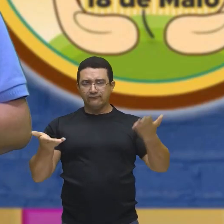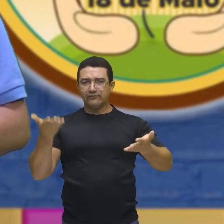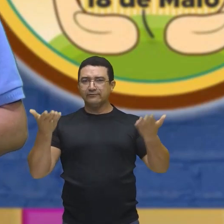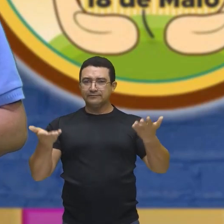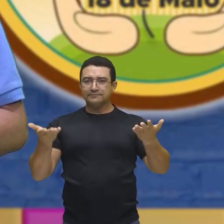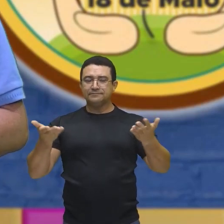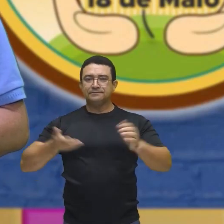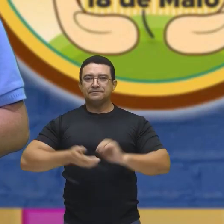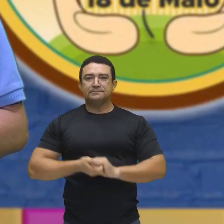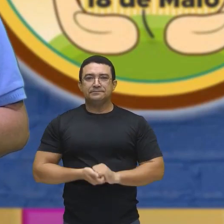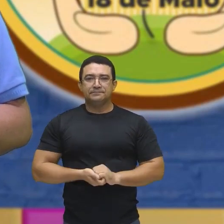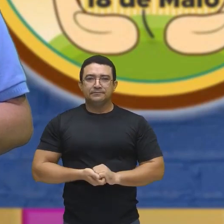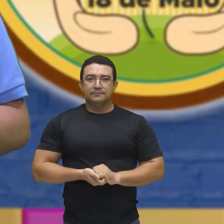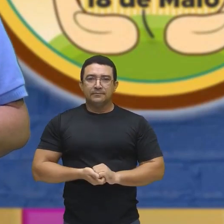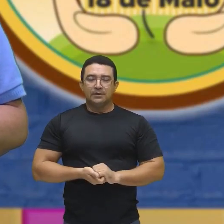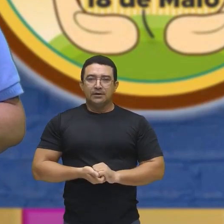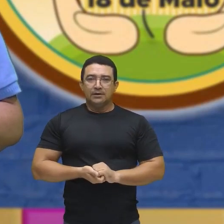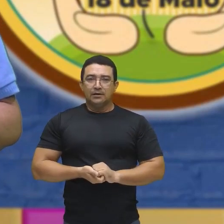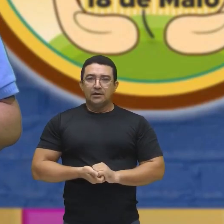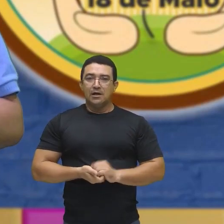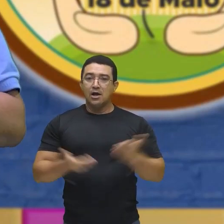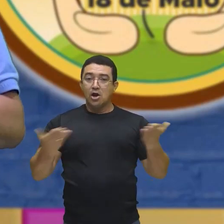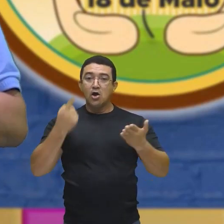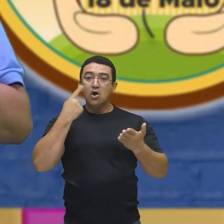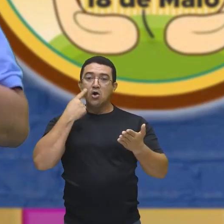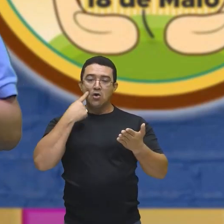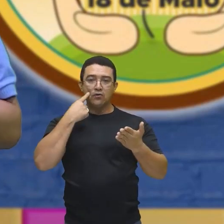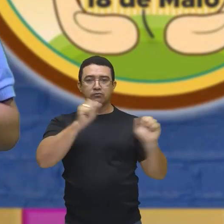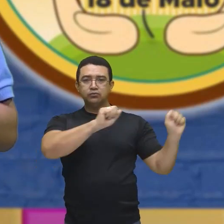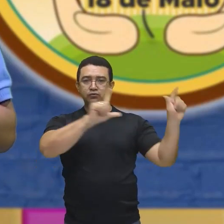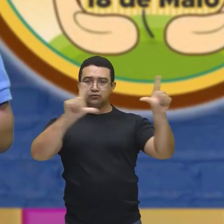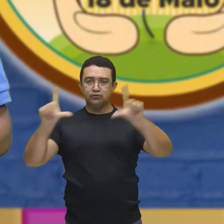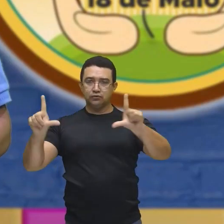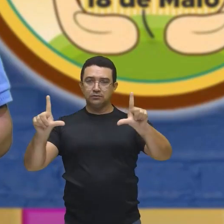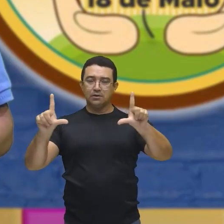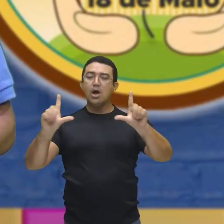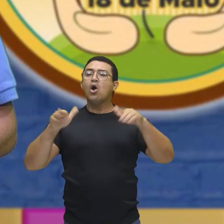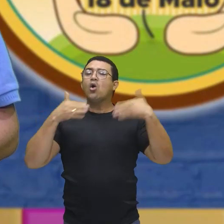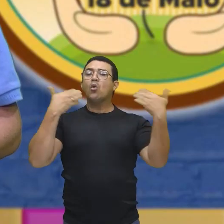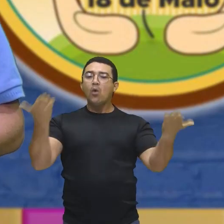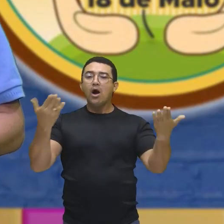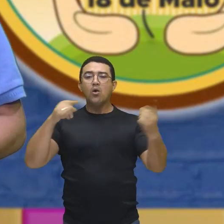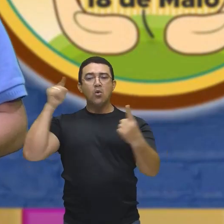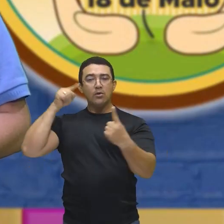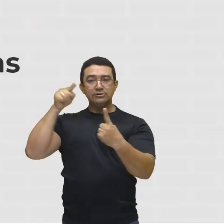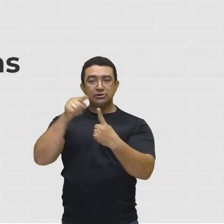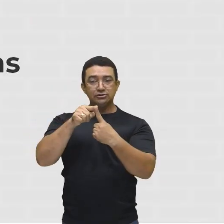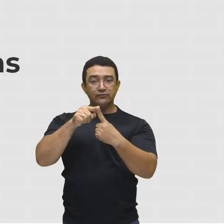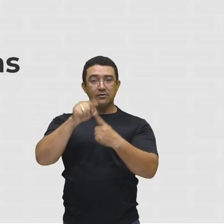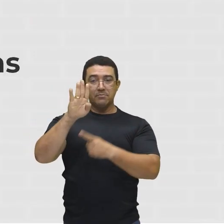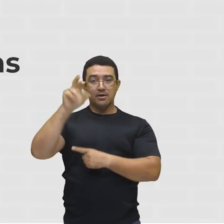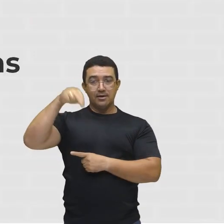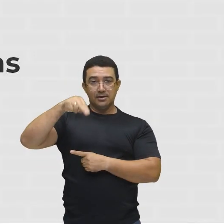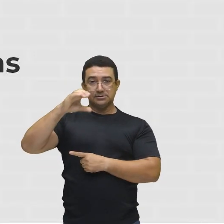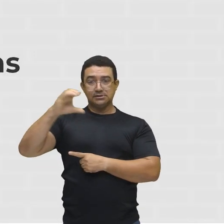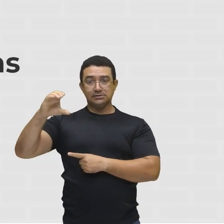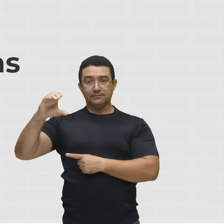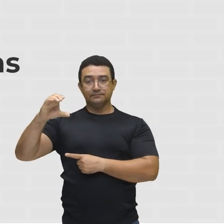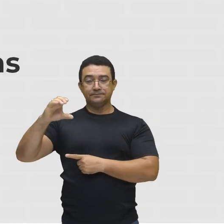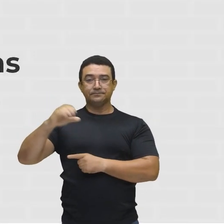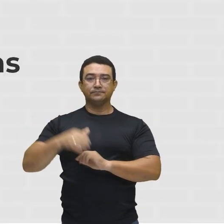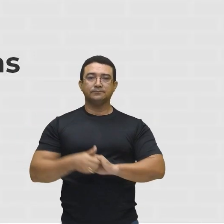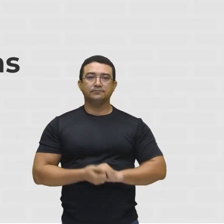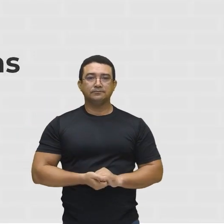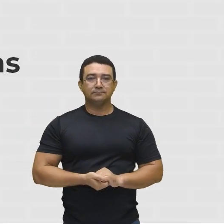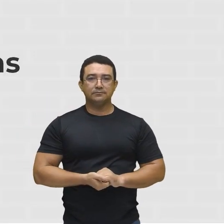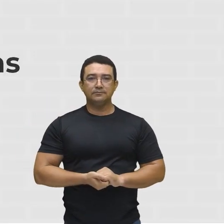dimensão cultural, certo? Vamos ver mais um pouquinho qual é esse objetivo da BNCC. Vamos lá? Então, qual